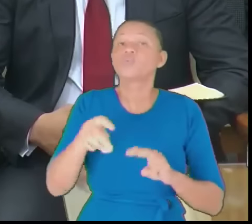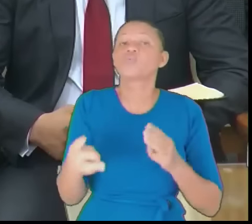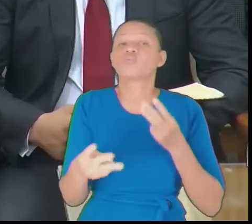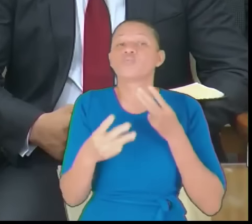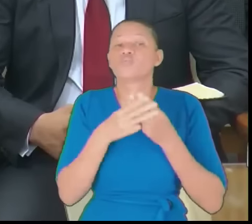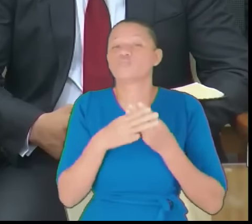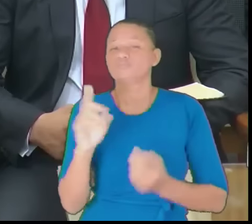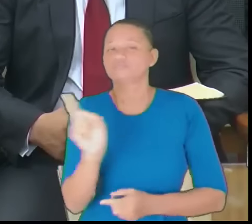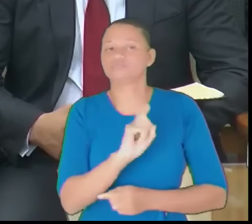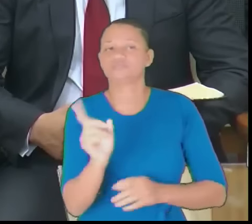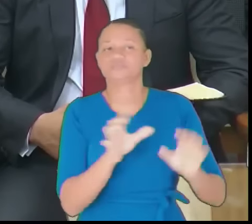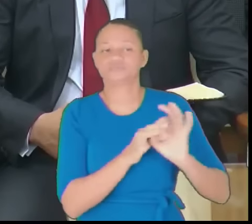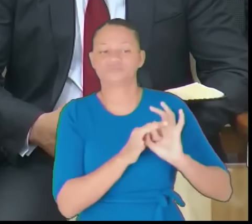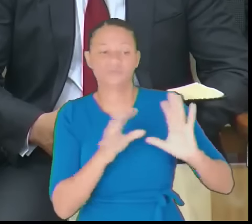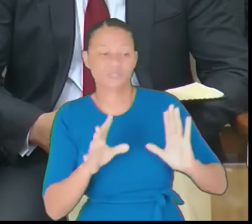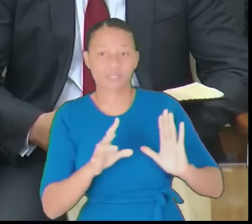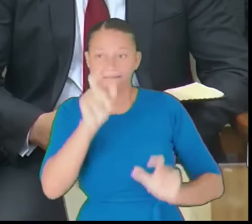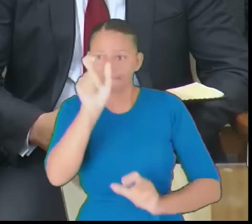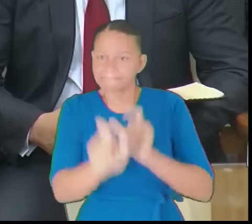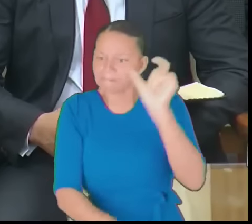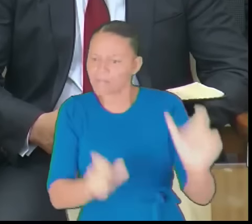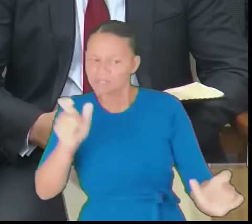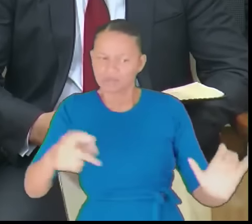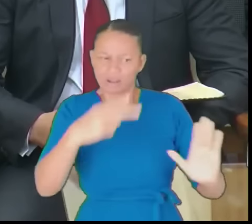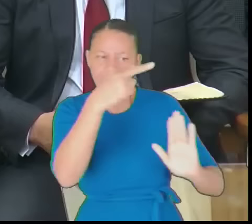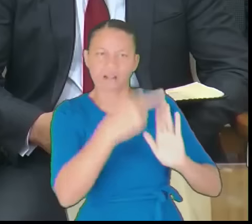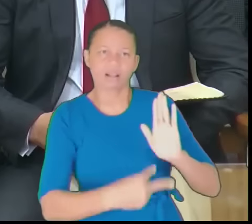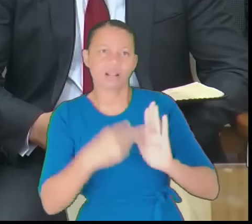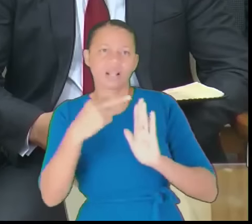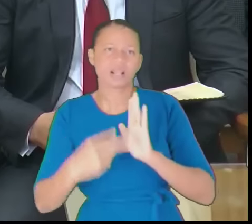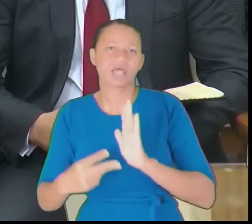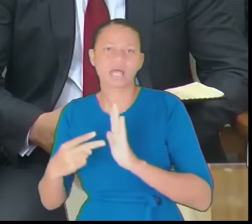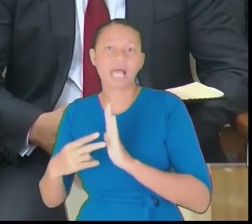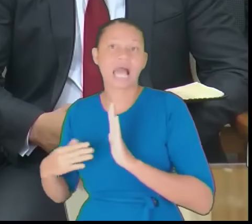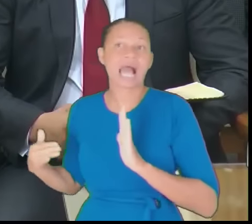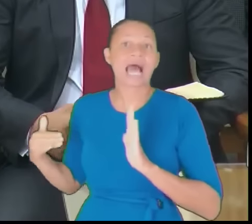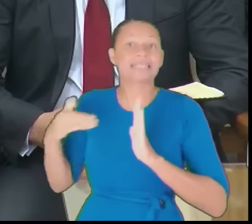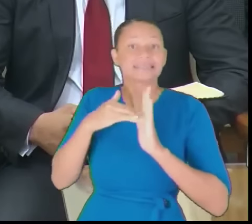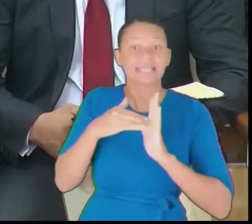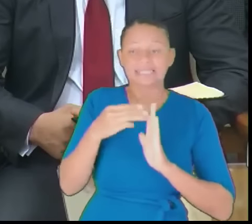que ninguém lesse Cantares até 30 anos.